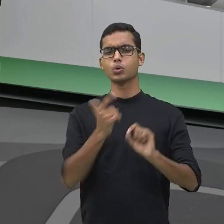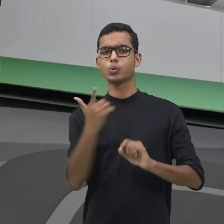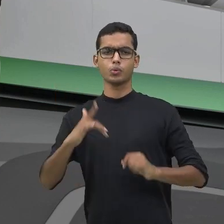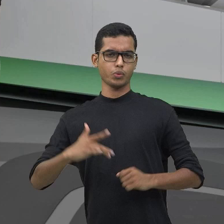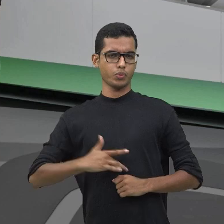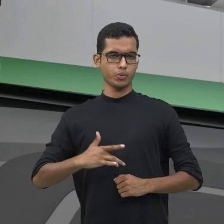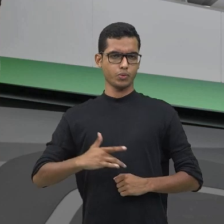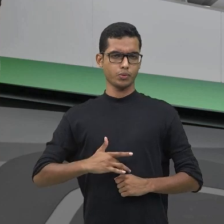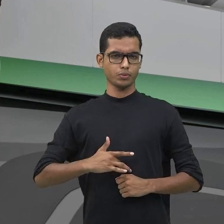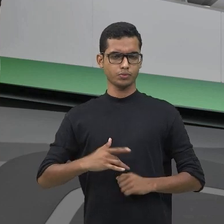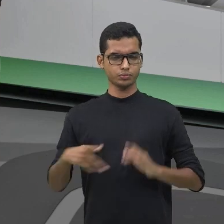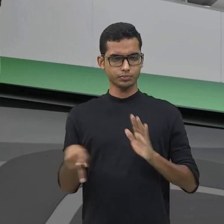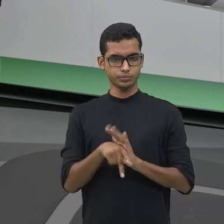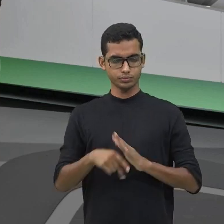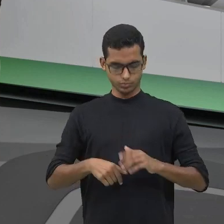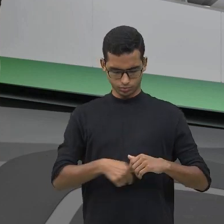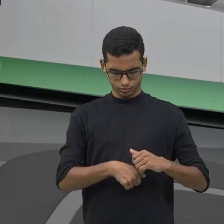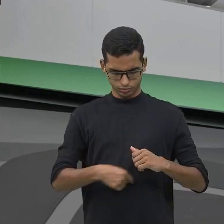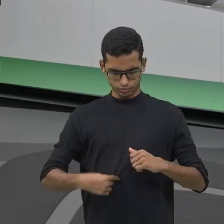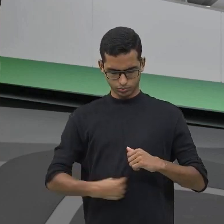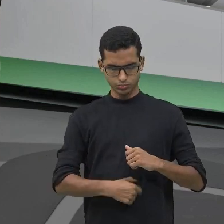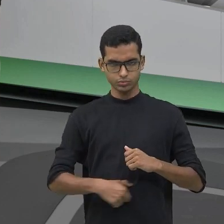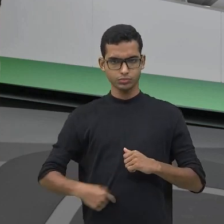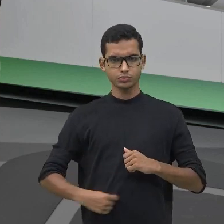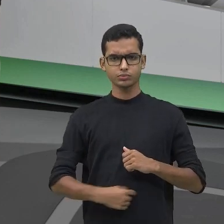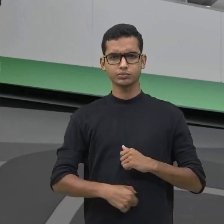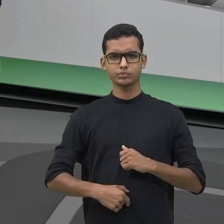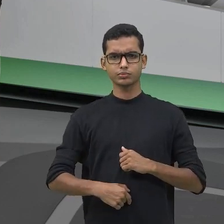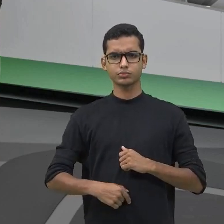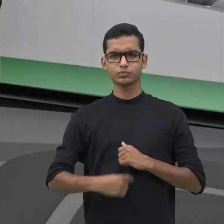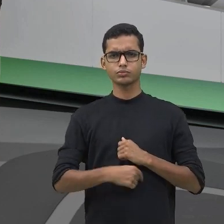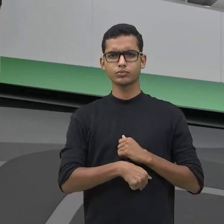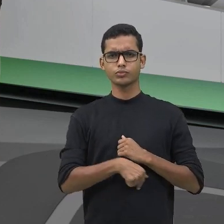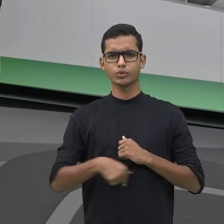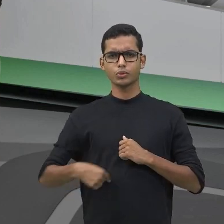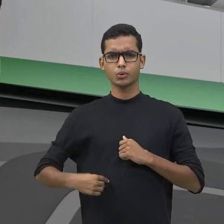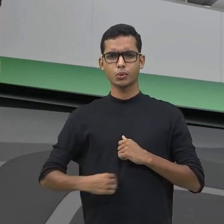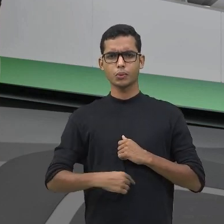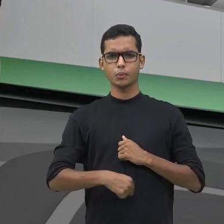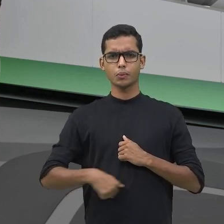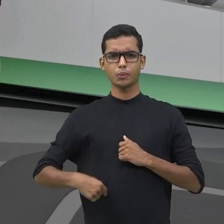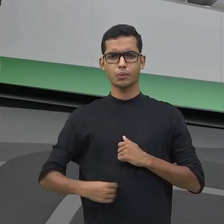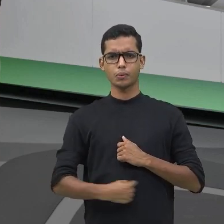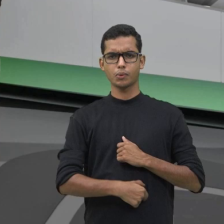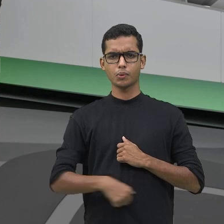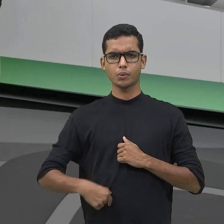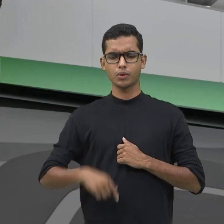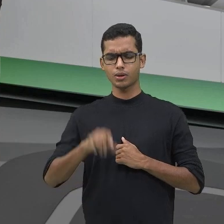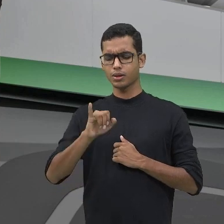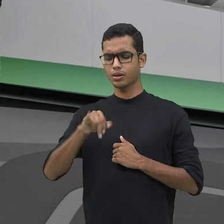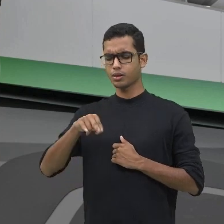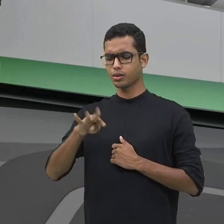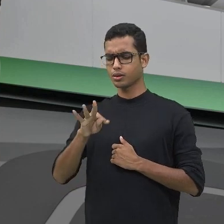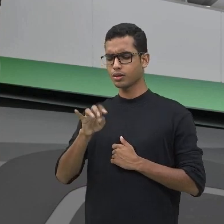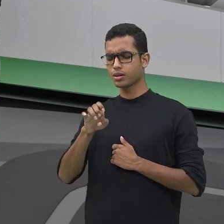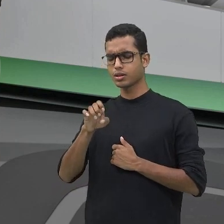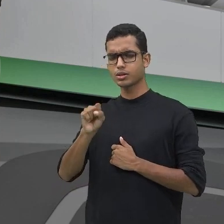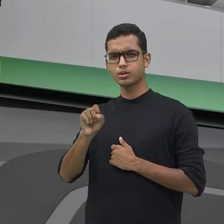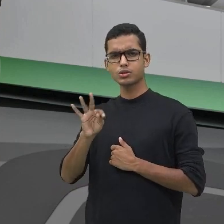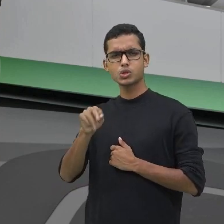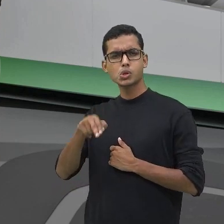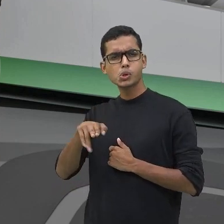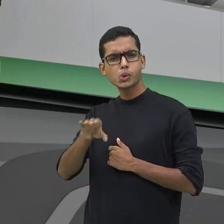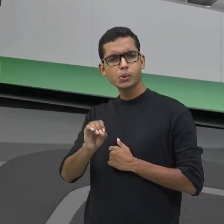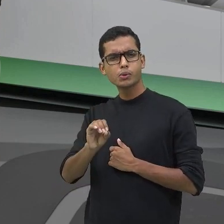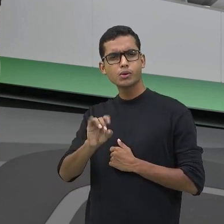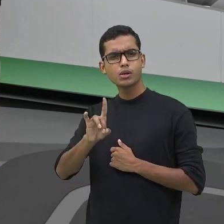esse aqui? Aqui eu tenho o intestino delgado, tá? Aqui eu tenho o intestino delgado. Professora, mas eu estou vendo